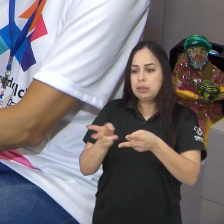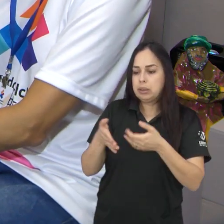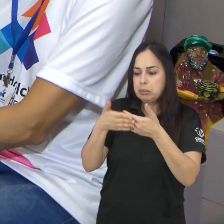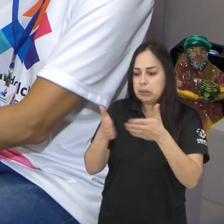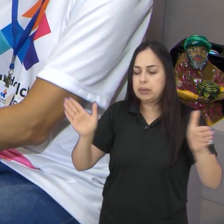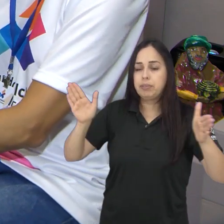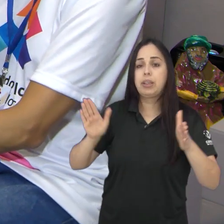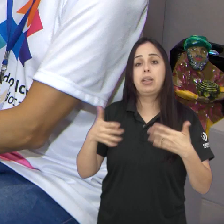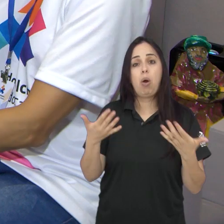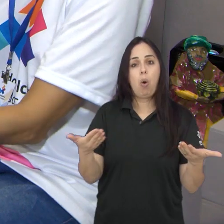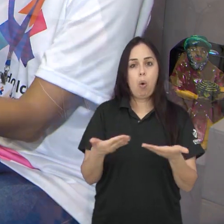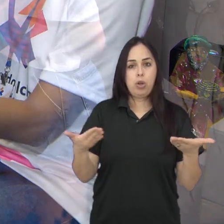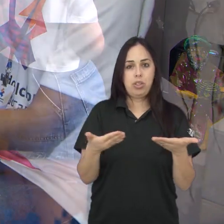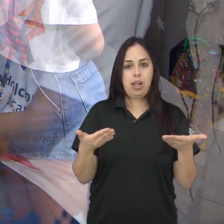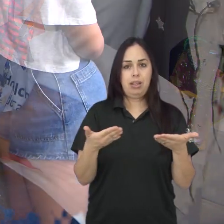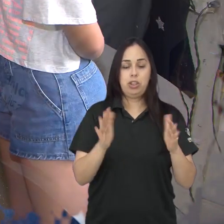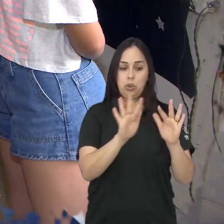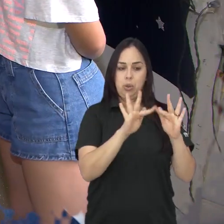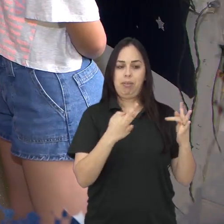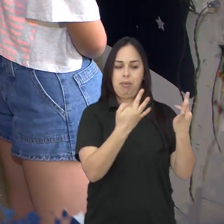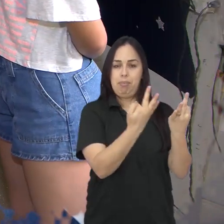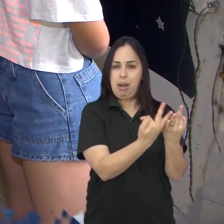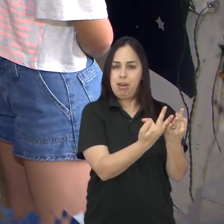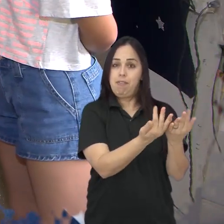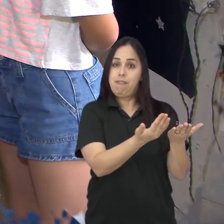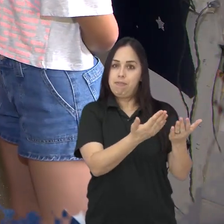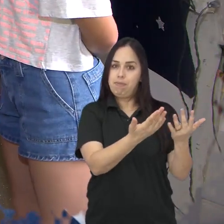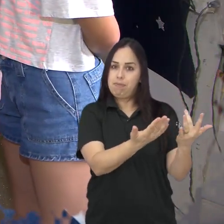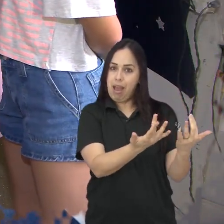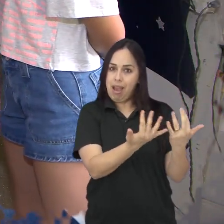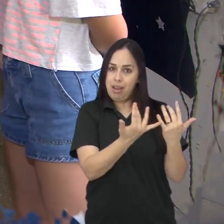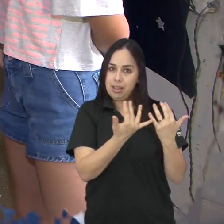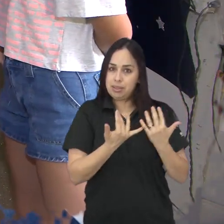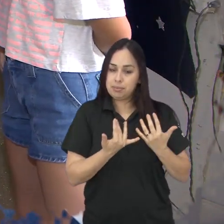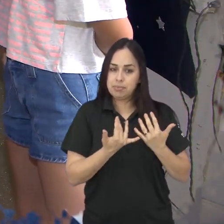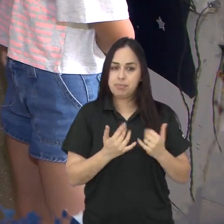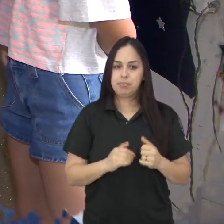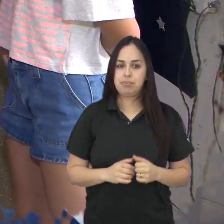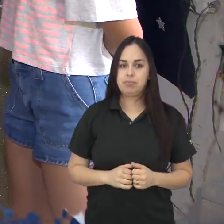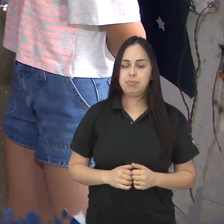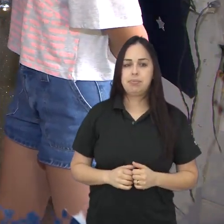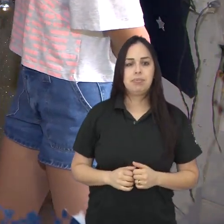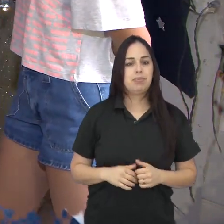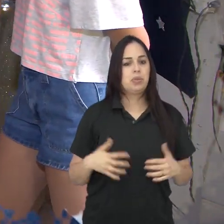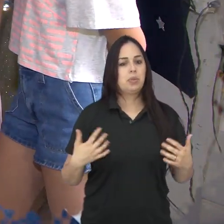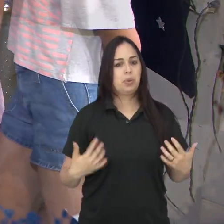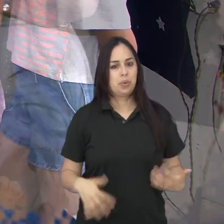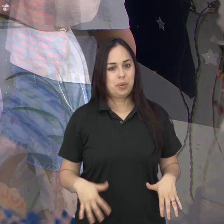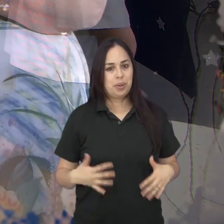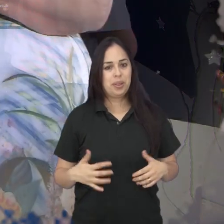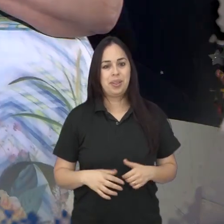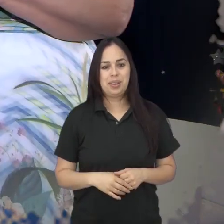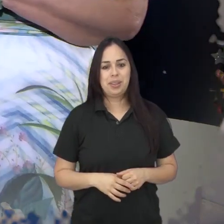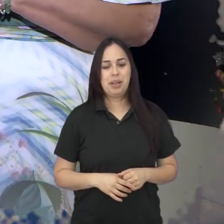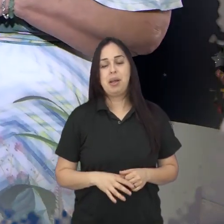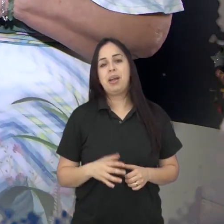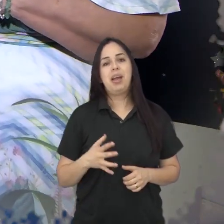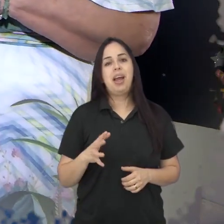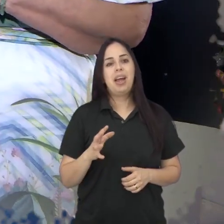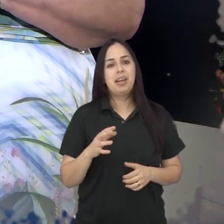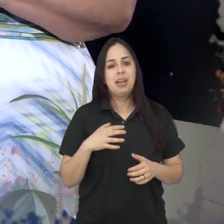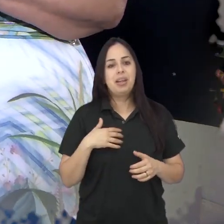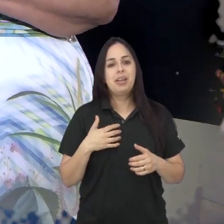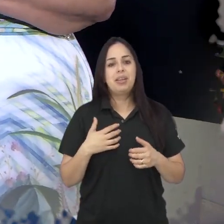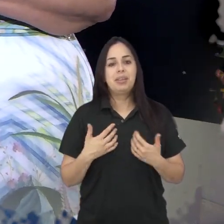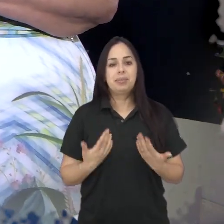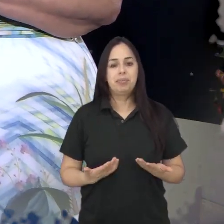na casa dela. E aí ela veio com a família toda, os filhos, os netos. É um orgulho muito grande, né? Eu acho